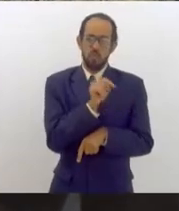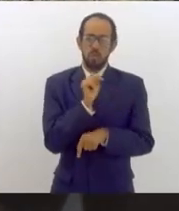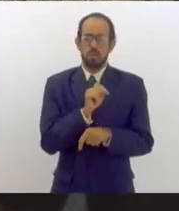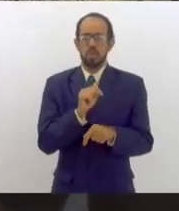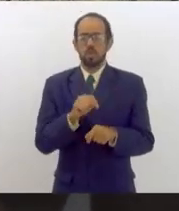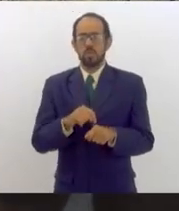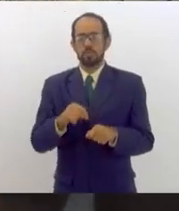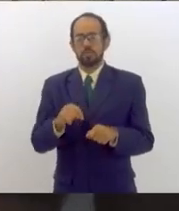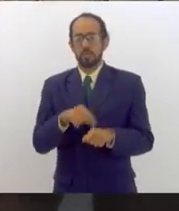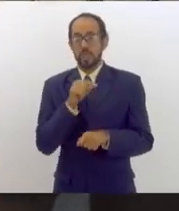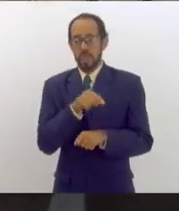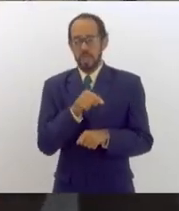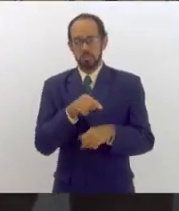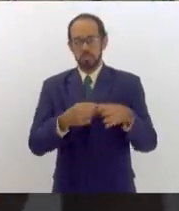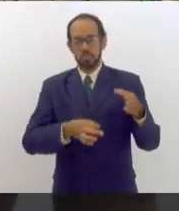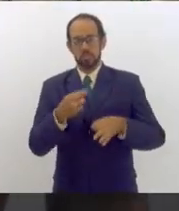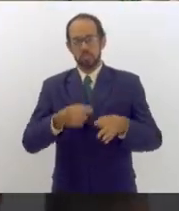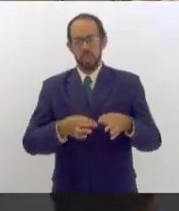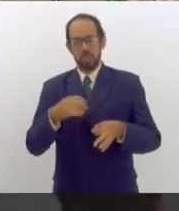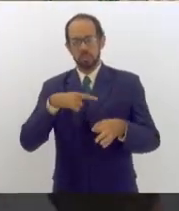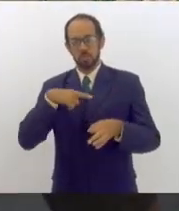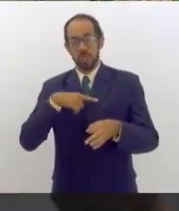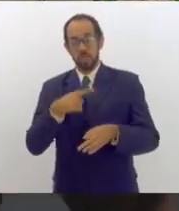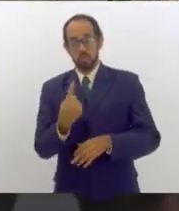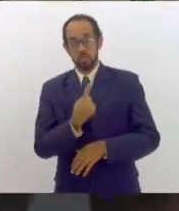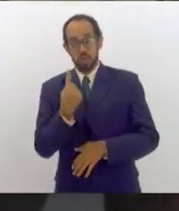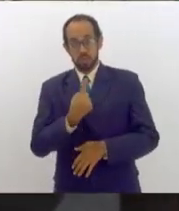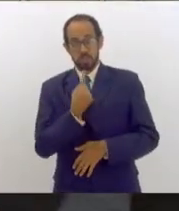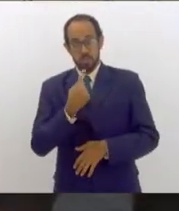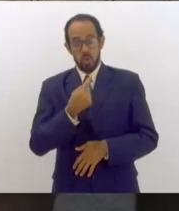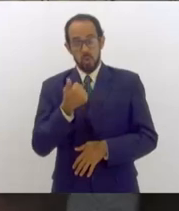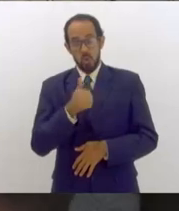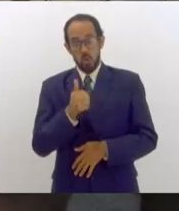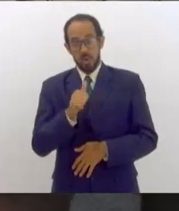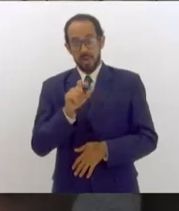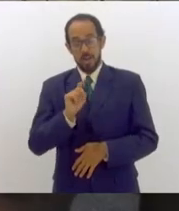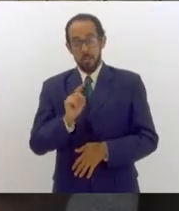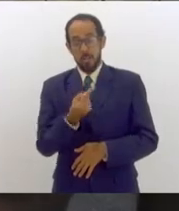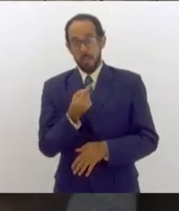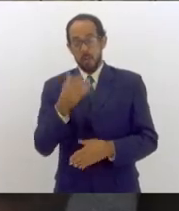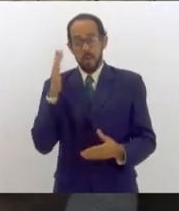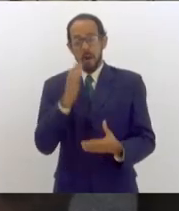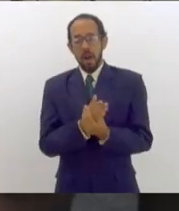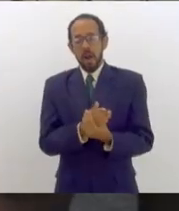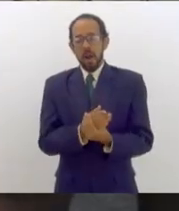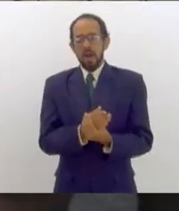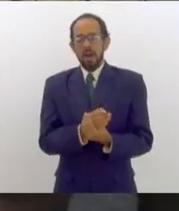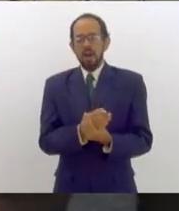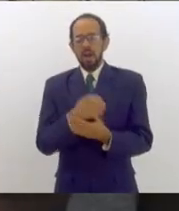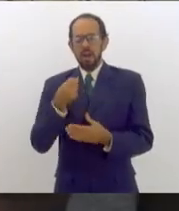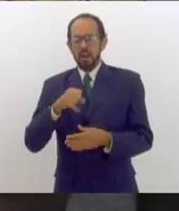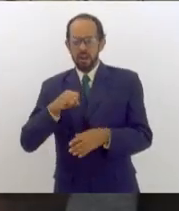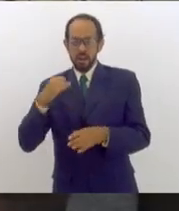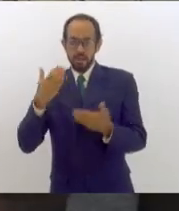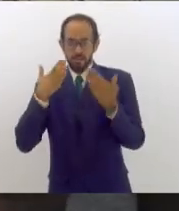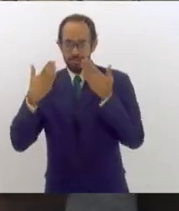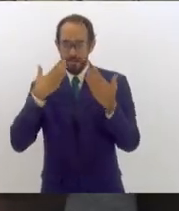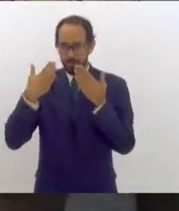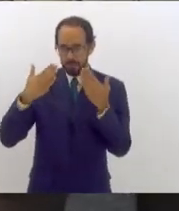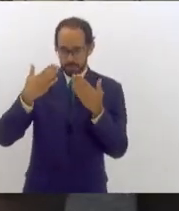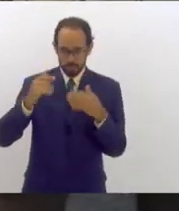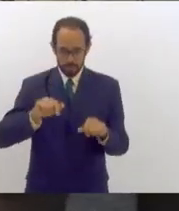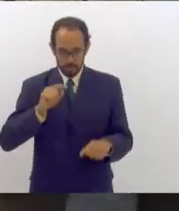esse Juizado acumula sozinho 11 mil processos e Se nós formos comparar